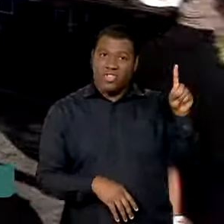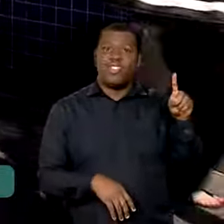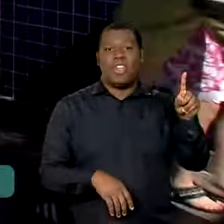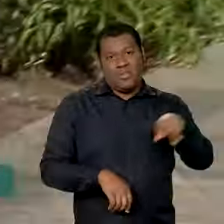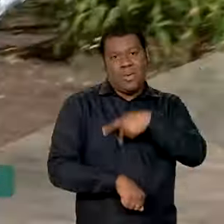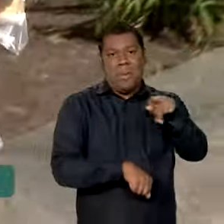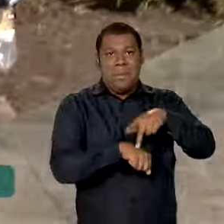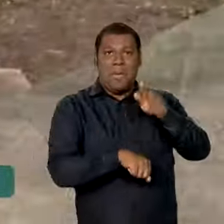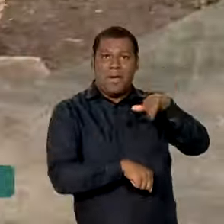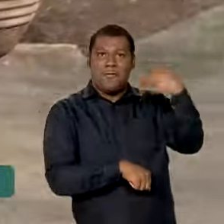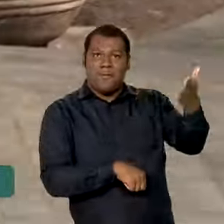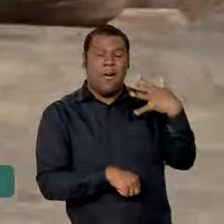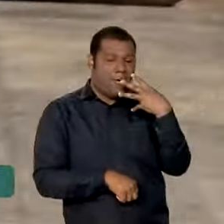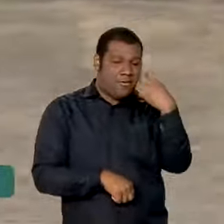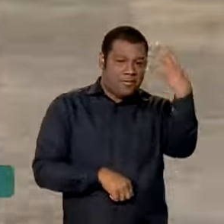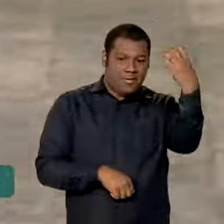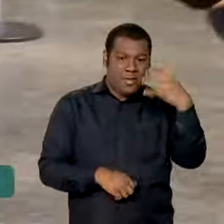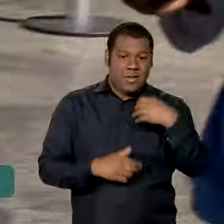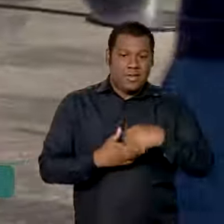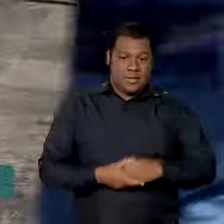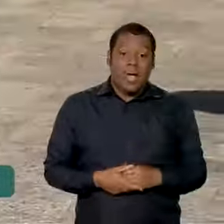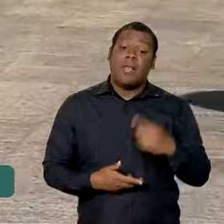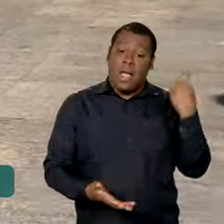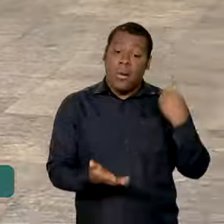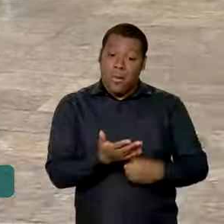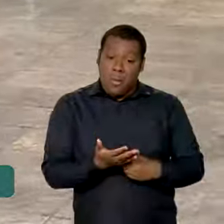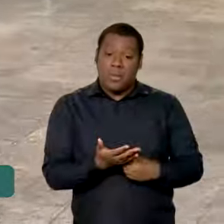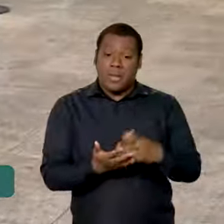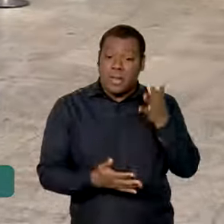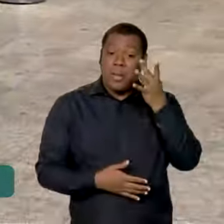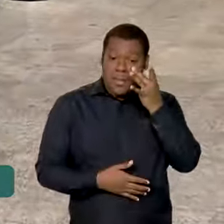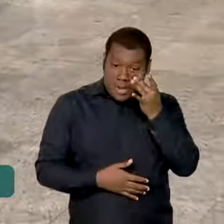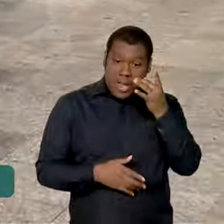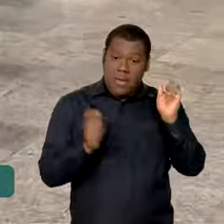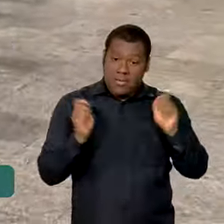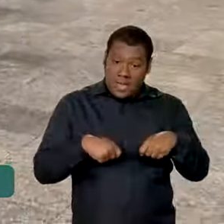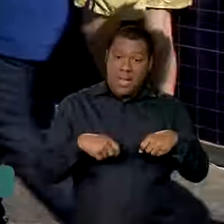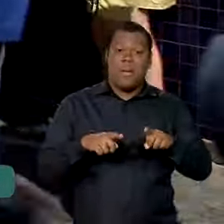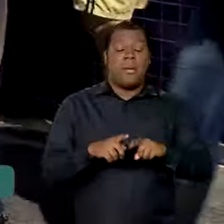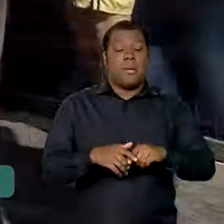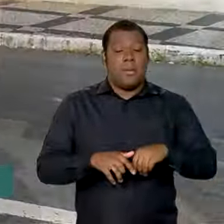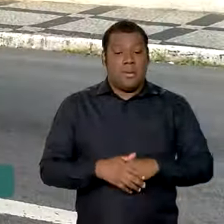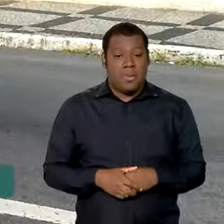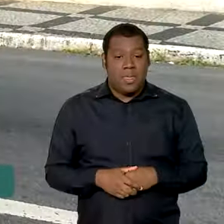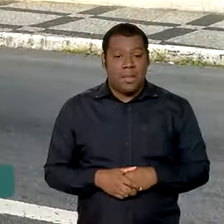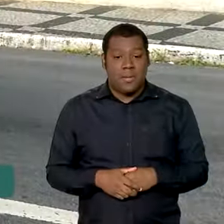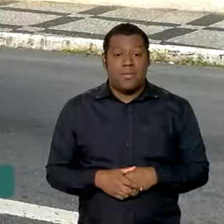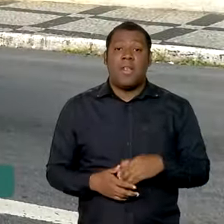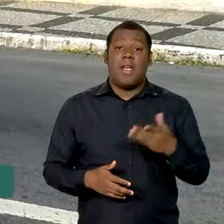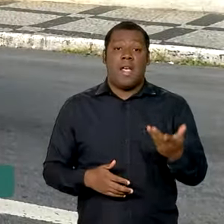para o atendimento presencial. Mas atenção, não é recomendado vir diretamente aqui até